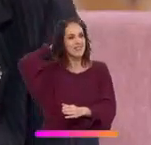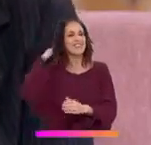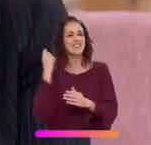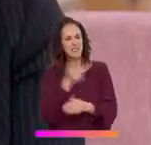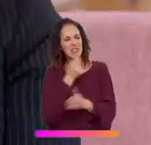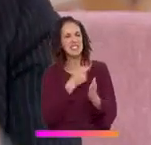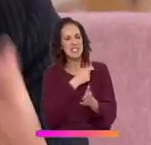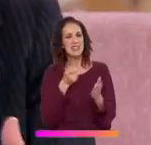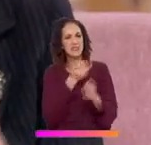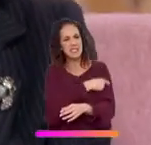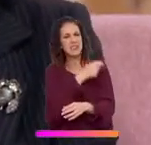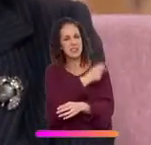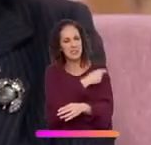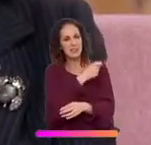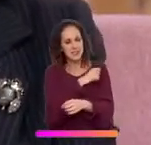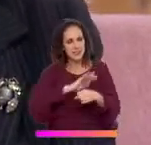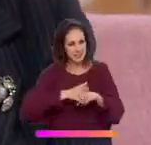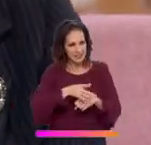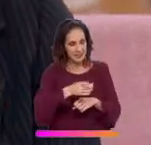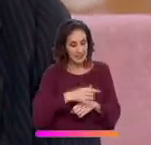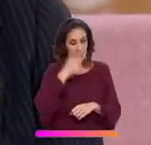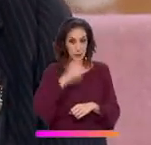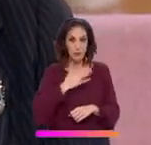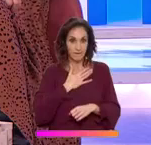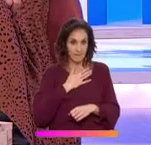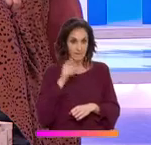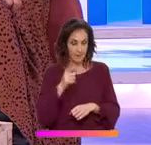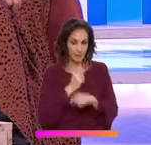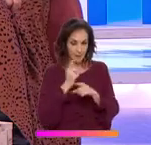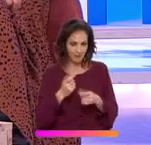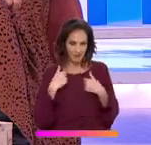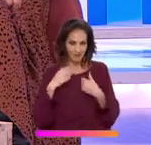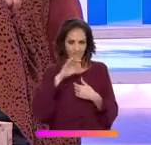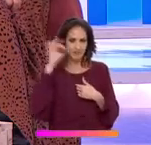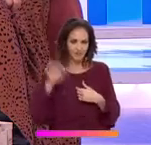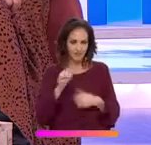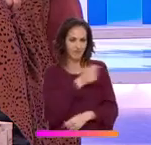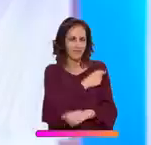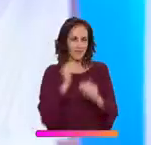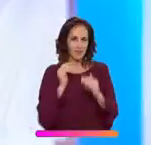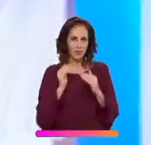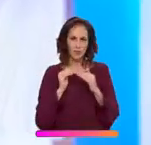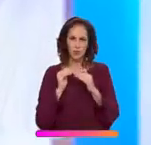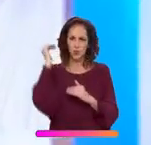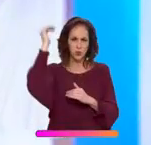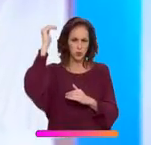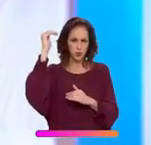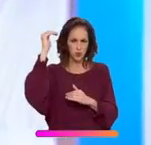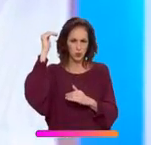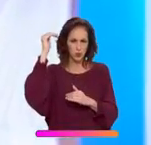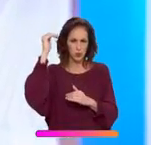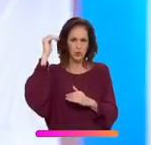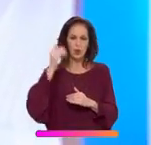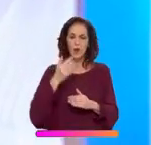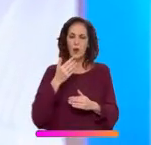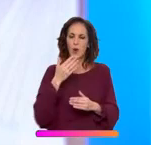vacinarem-se. Contra a Covid e contra a... As pessoas estão ingratas, acredito nisso, porque estamos com uma taxa muito alta de vacinação e acho que temos de estar orgulhosos enquanto